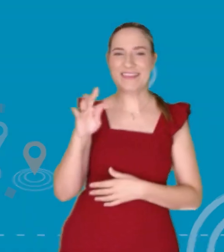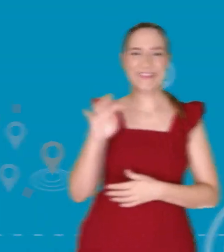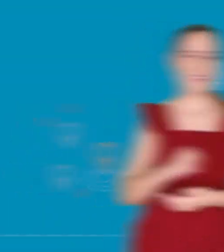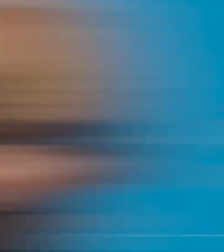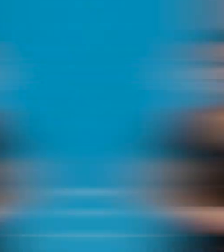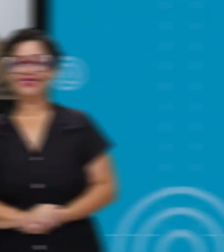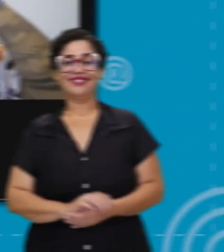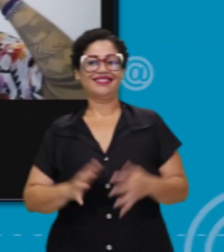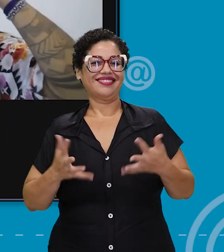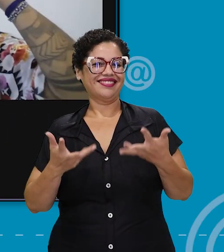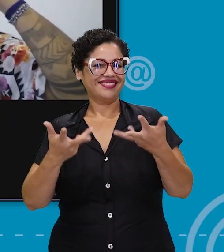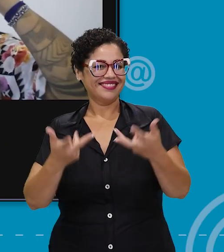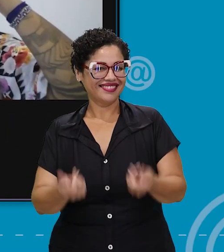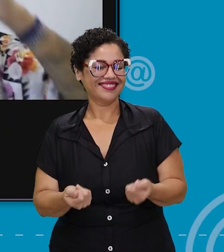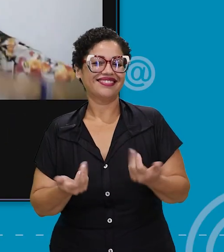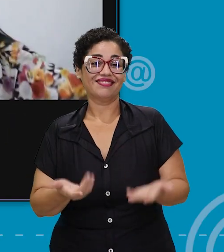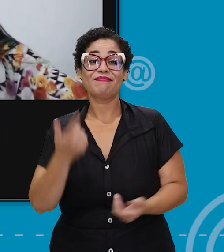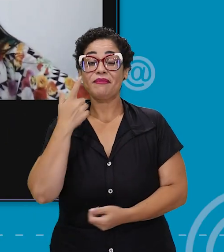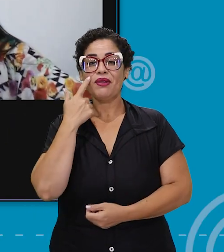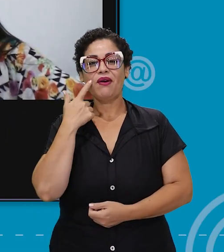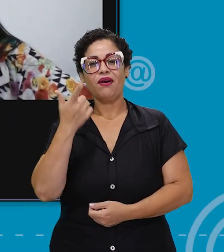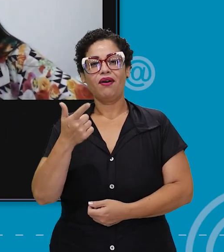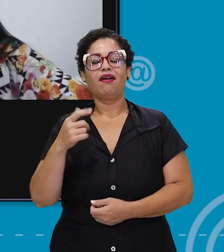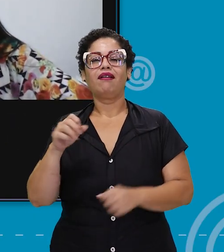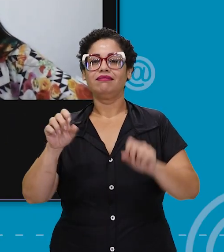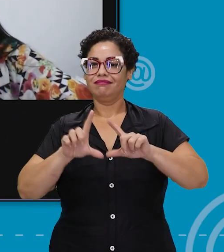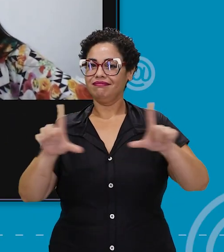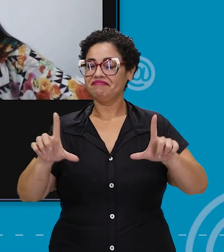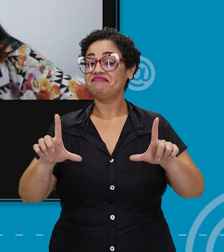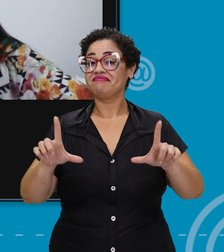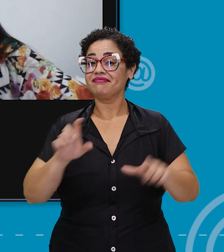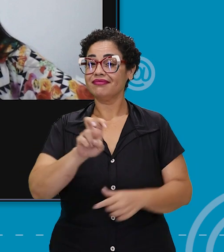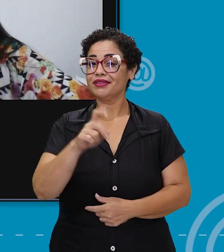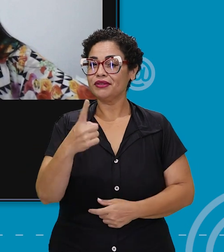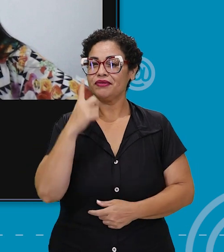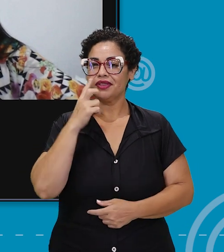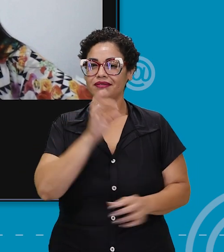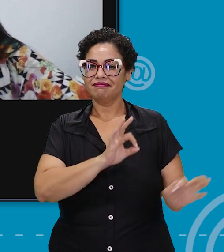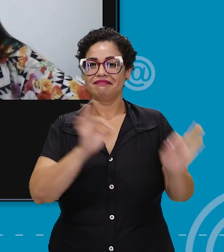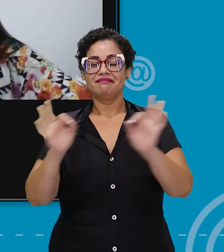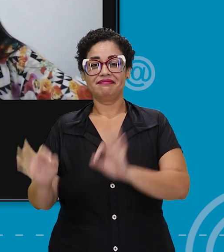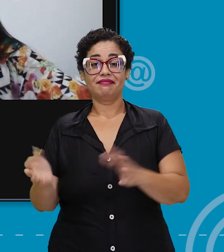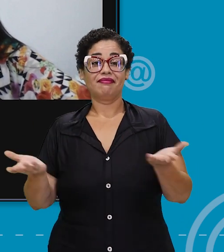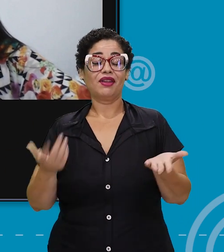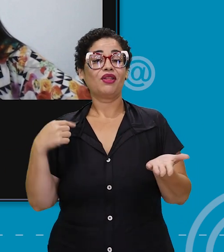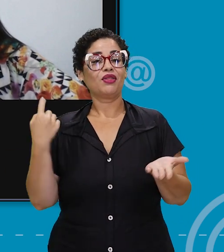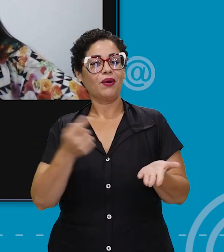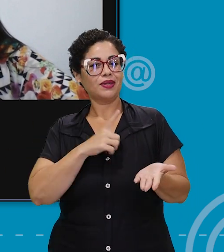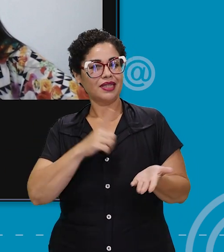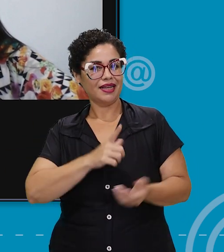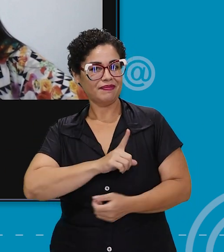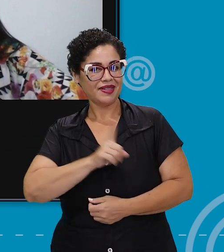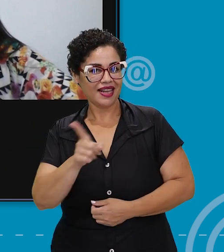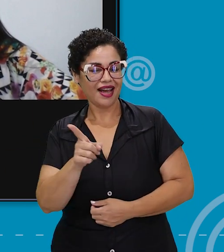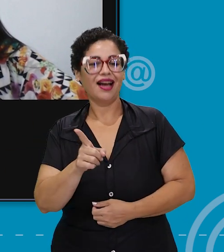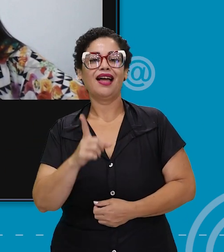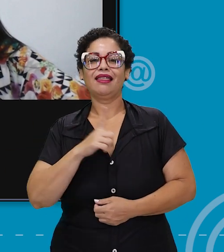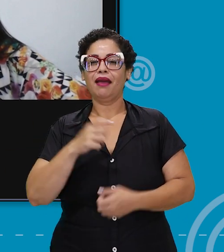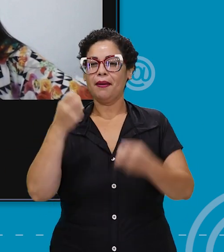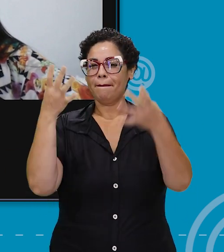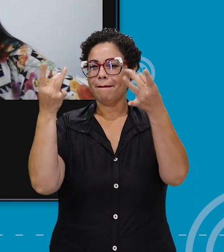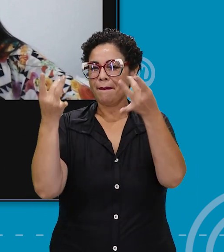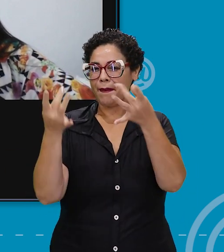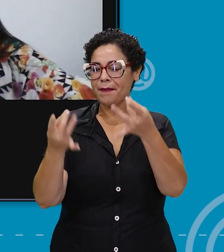TT Ribeiro. Fantástico, gente. Olha, inclusive no programa 51, para você que nos assiste, nós temos lá